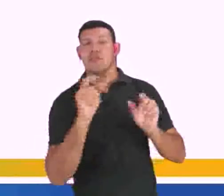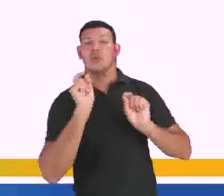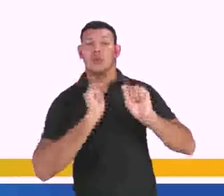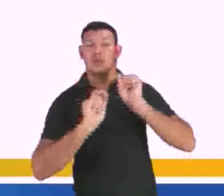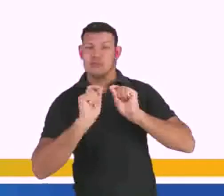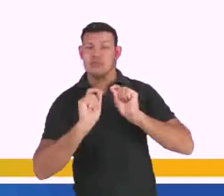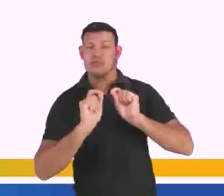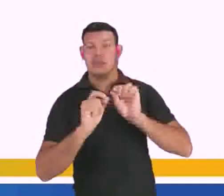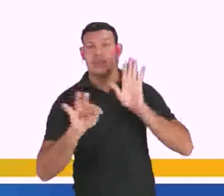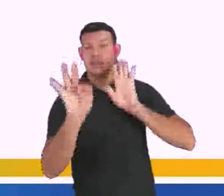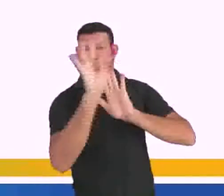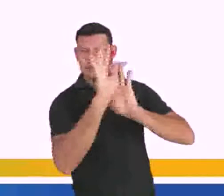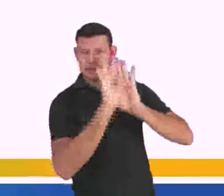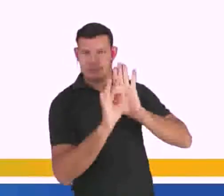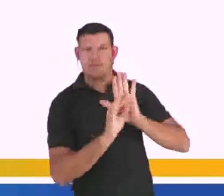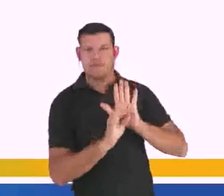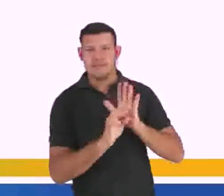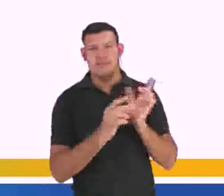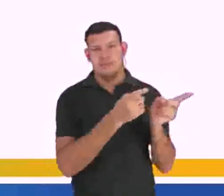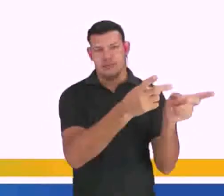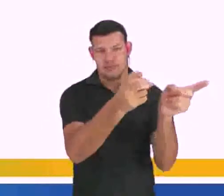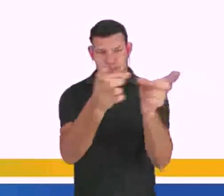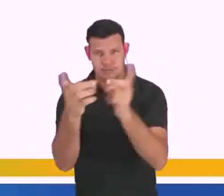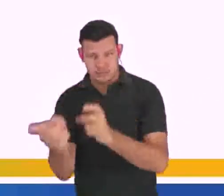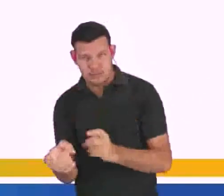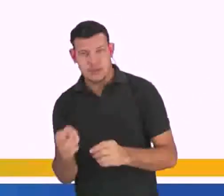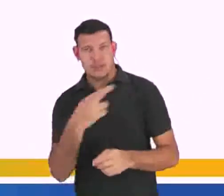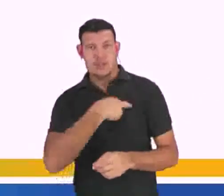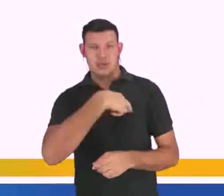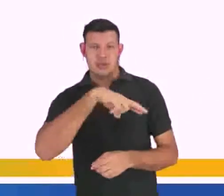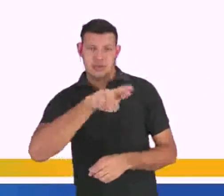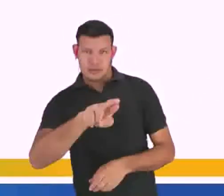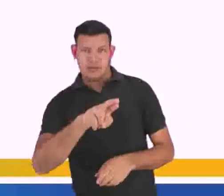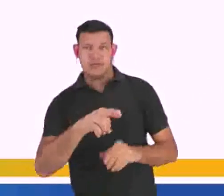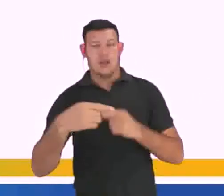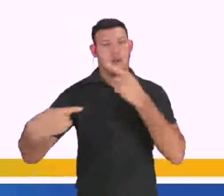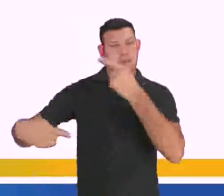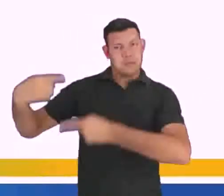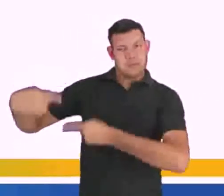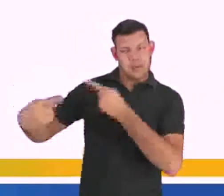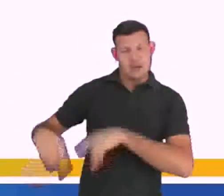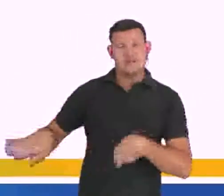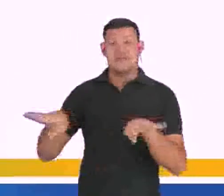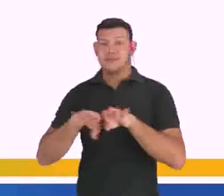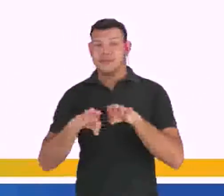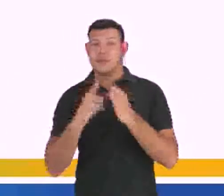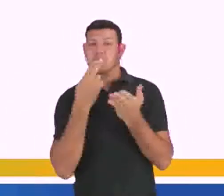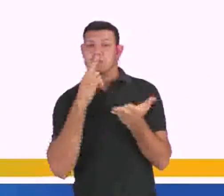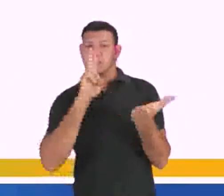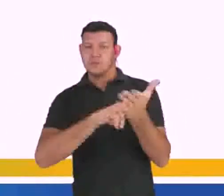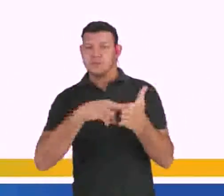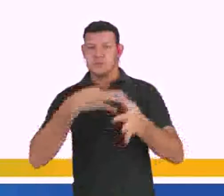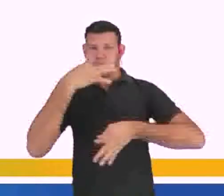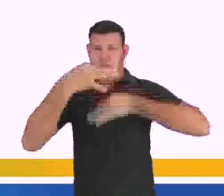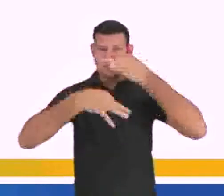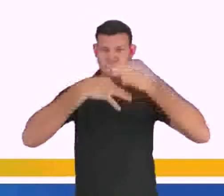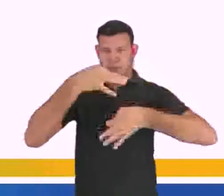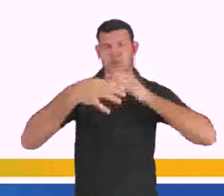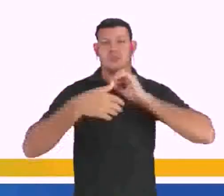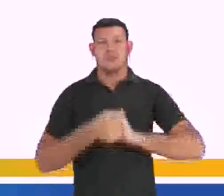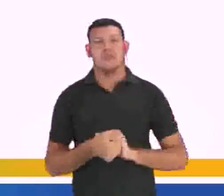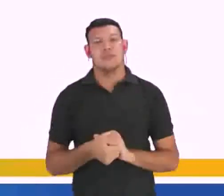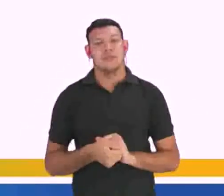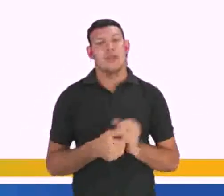caráter publicitário, discursos religiosos, políticos e cartas argumentativas. Aí temos aqui